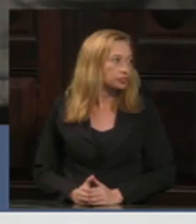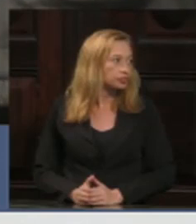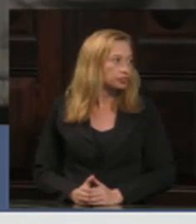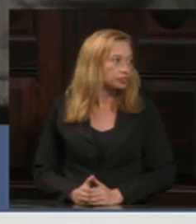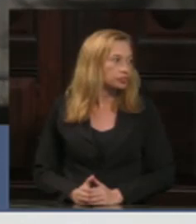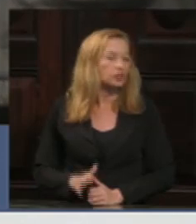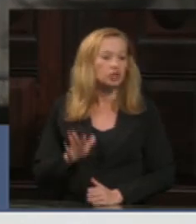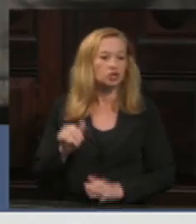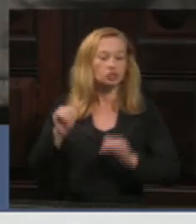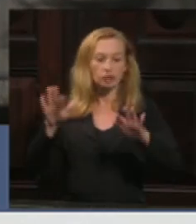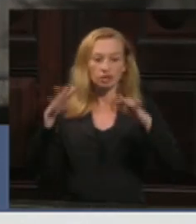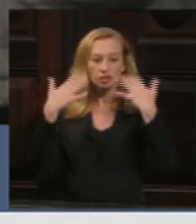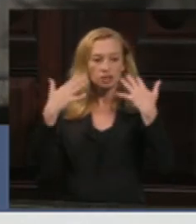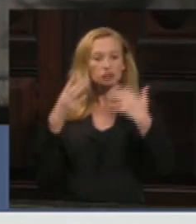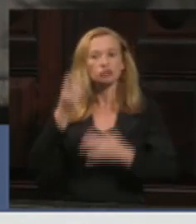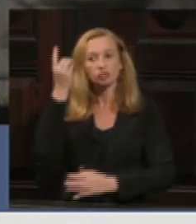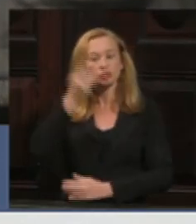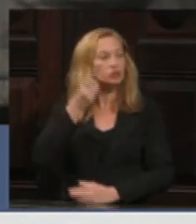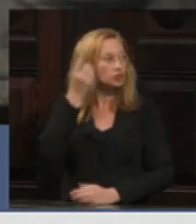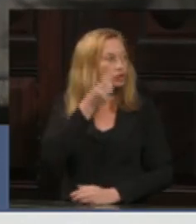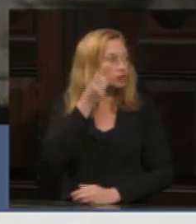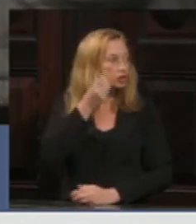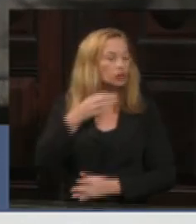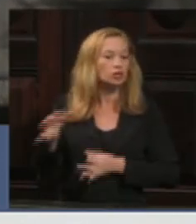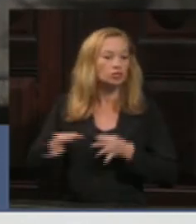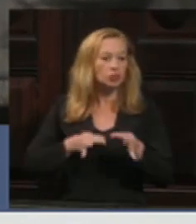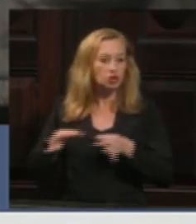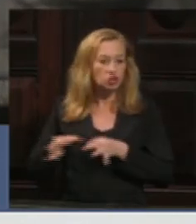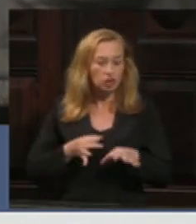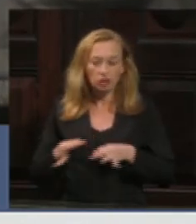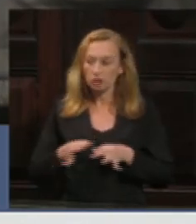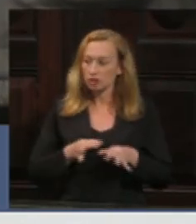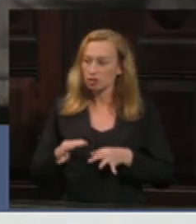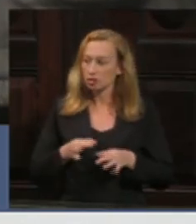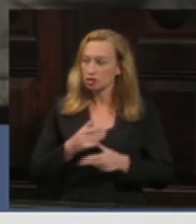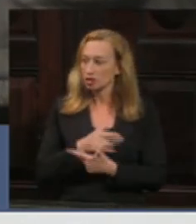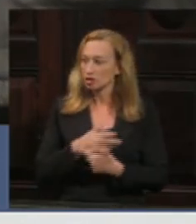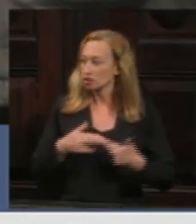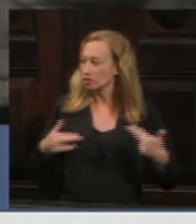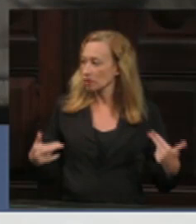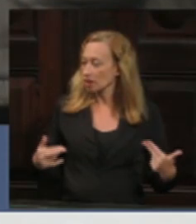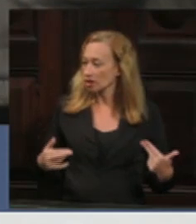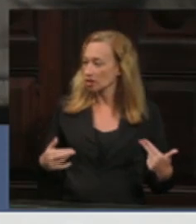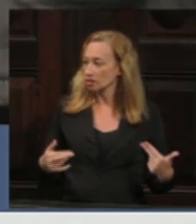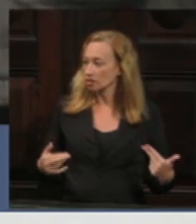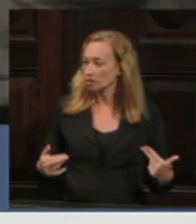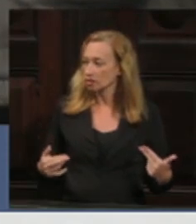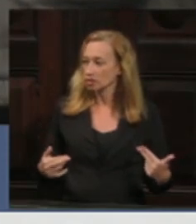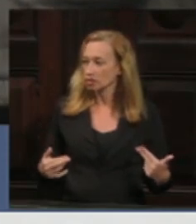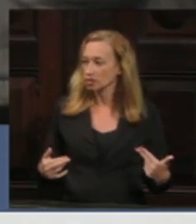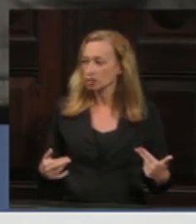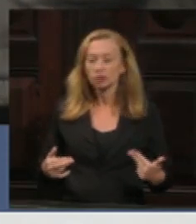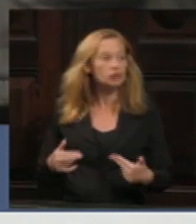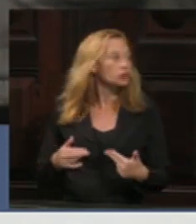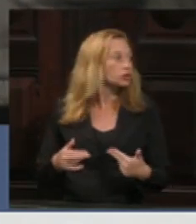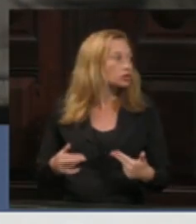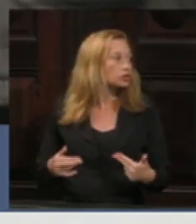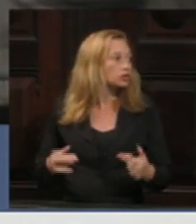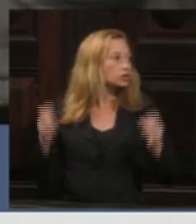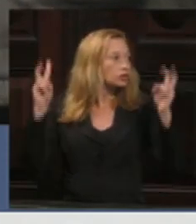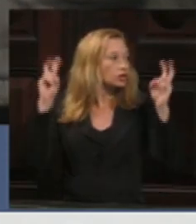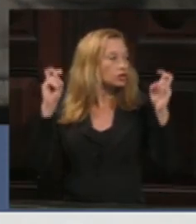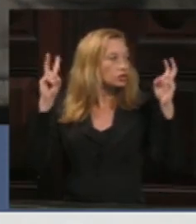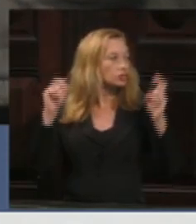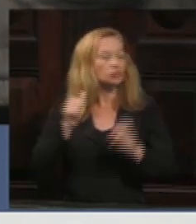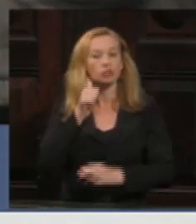Chamar a atenção dos senhores e senhoras deputados, trata-se de projetos que versam sobre mulher, direito da